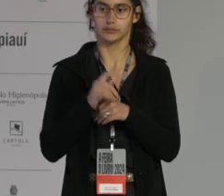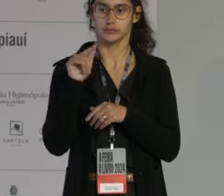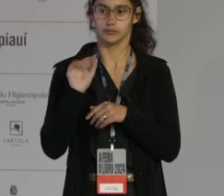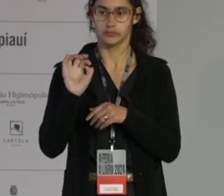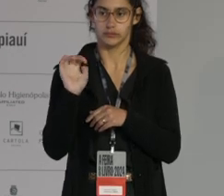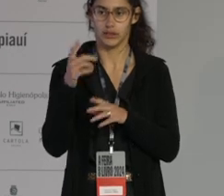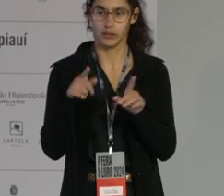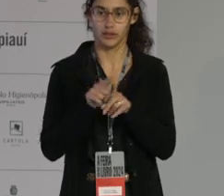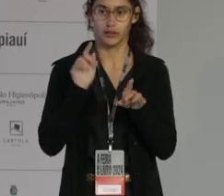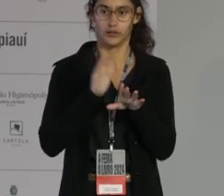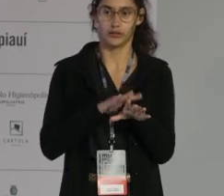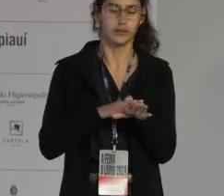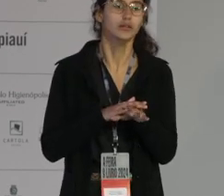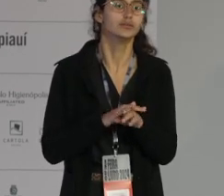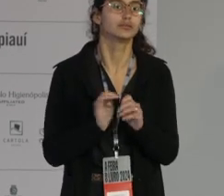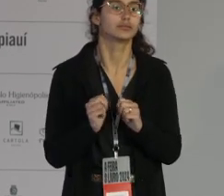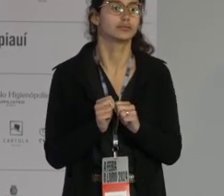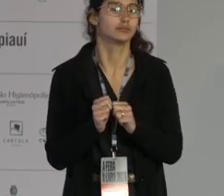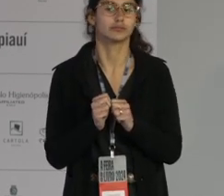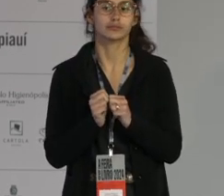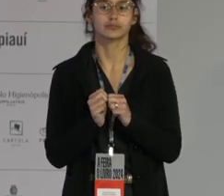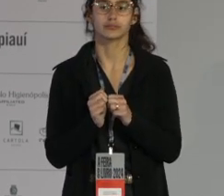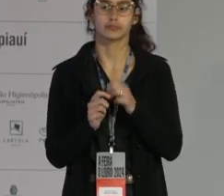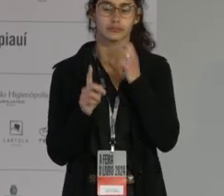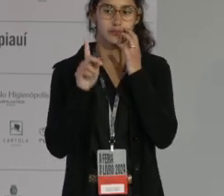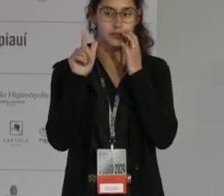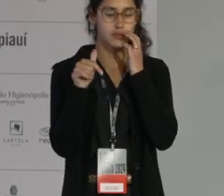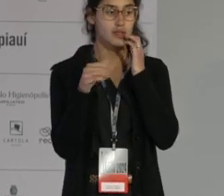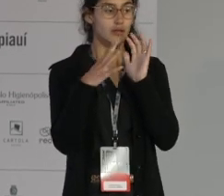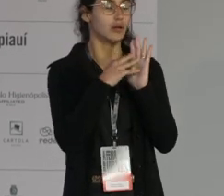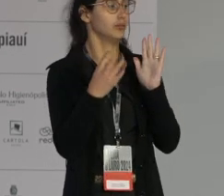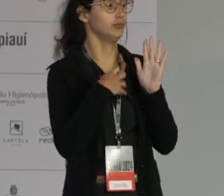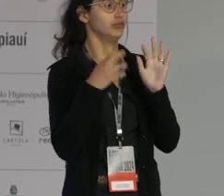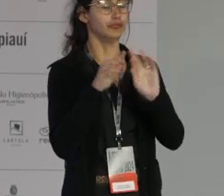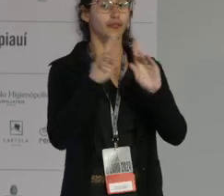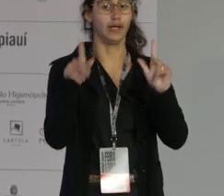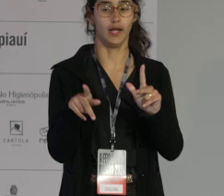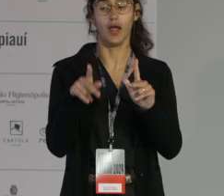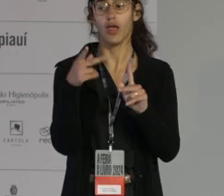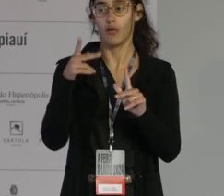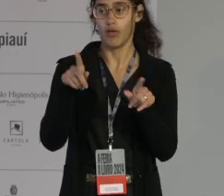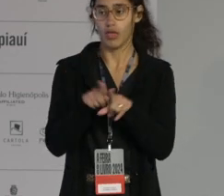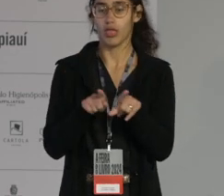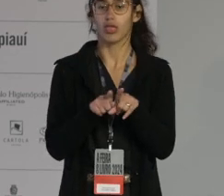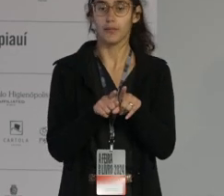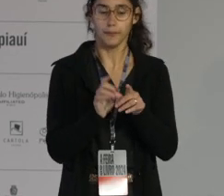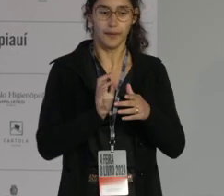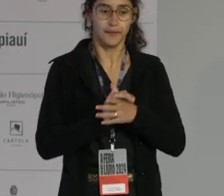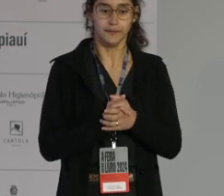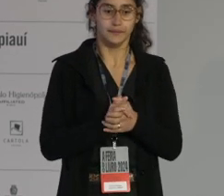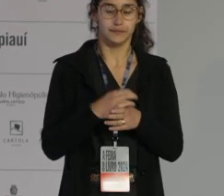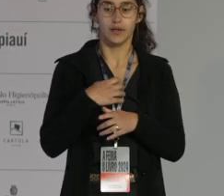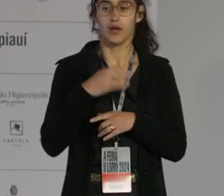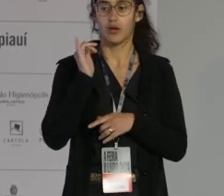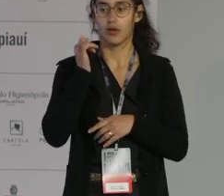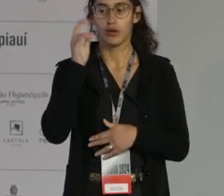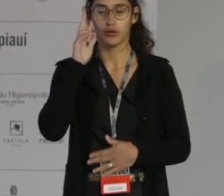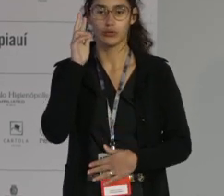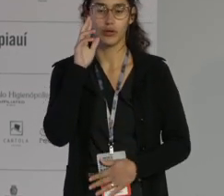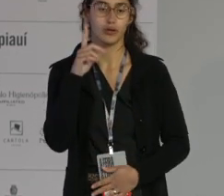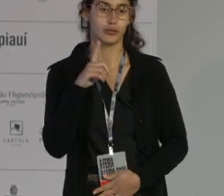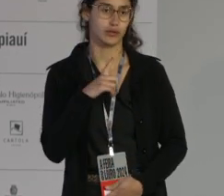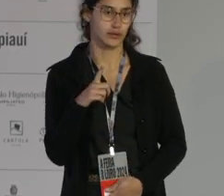grande... Assim, é uma certa tiração de onda assim, com Umberto Eco no conto História da